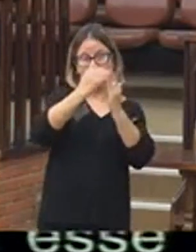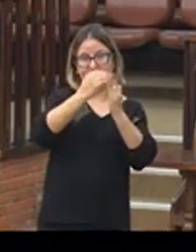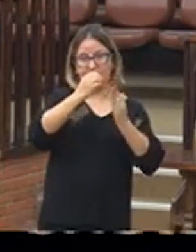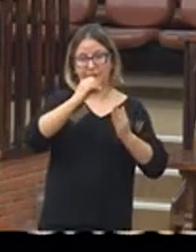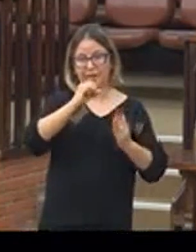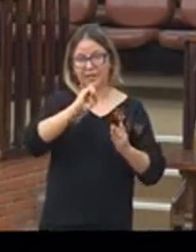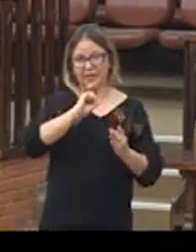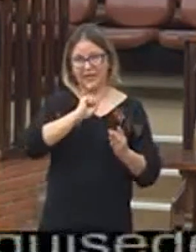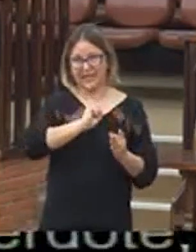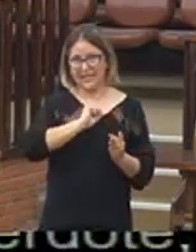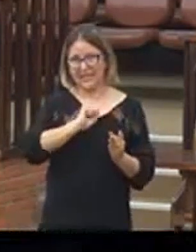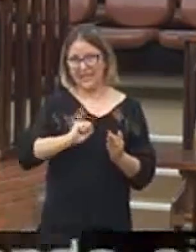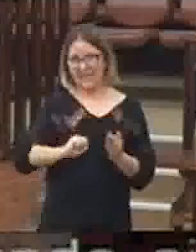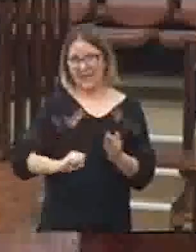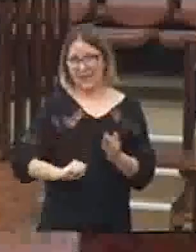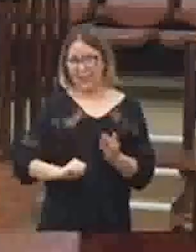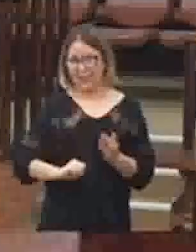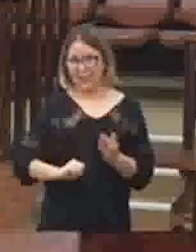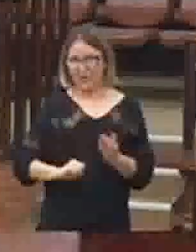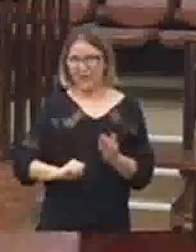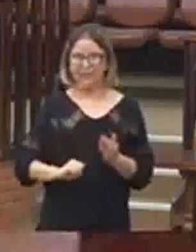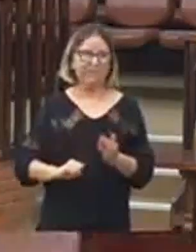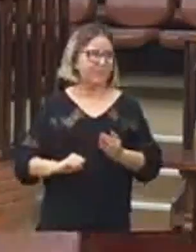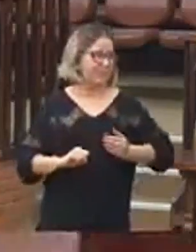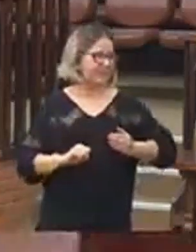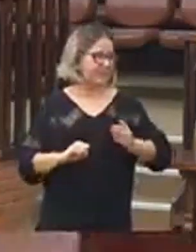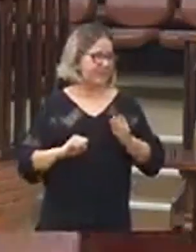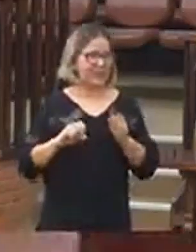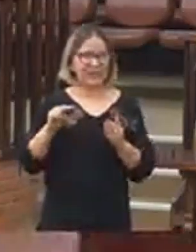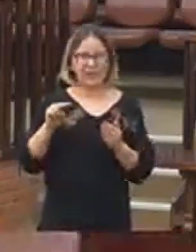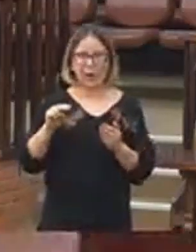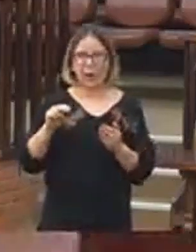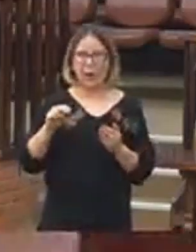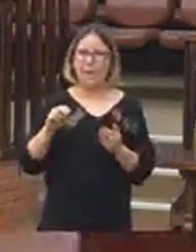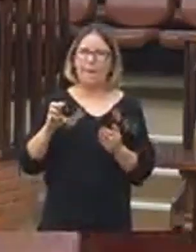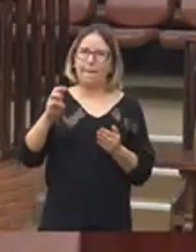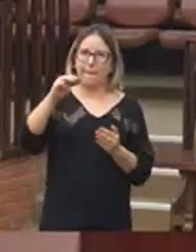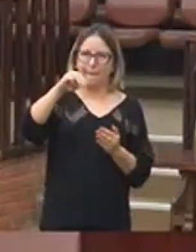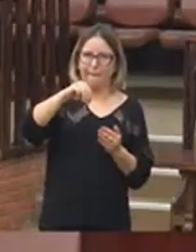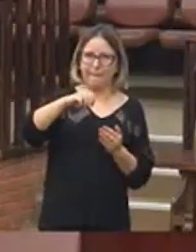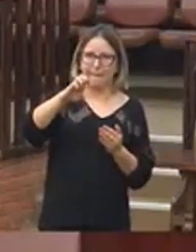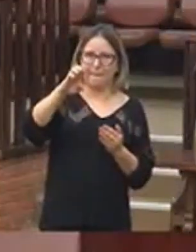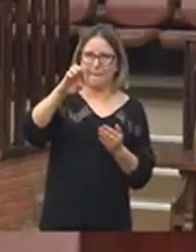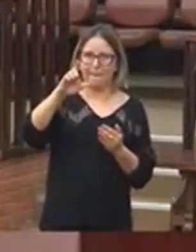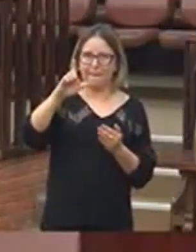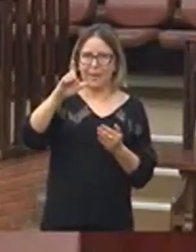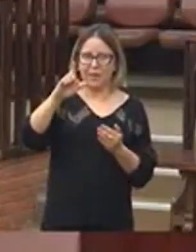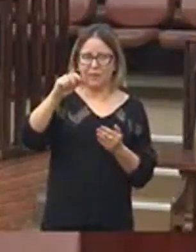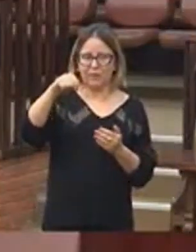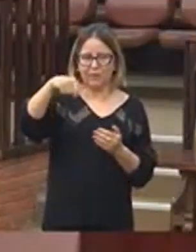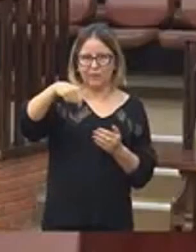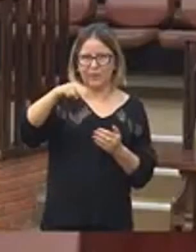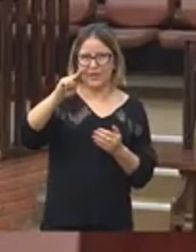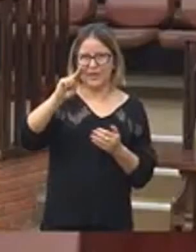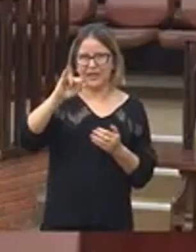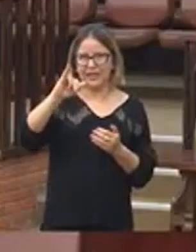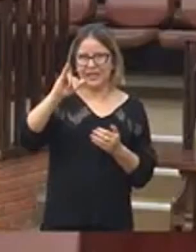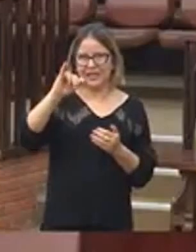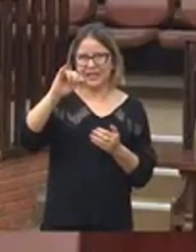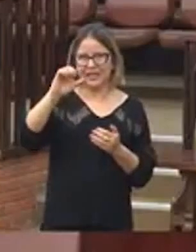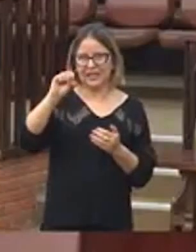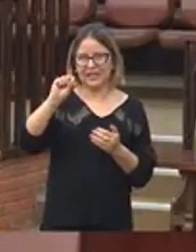Malquisedeque. Olha aqui, presta atenção aqui nesse ponto.